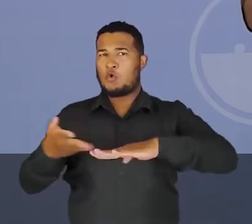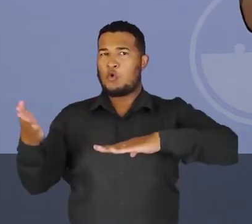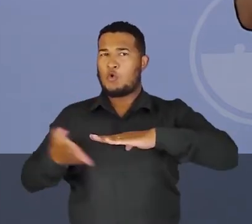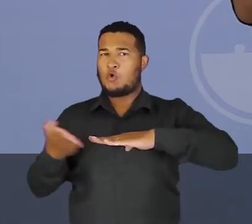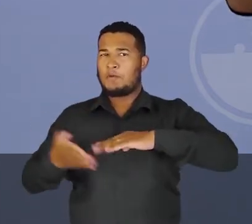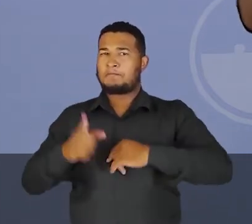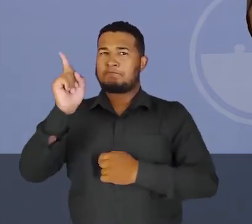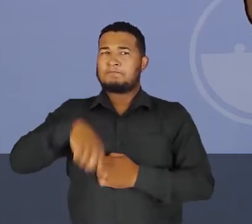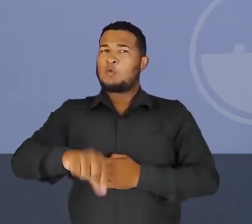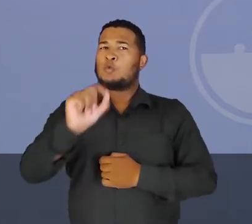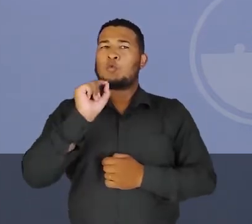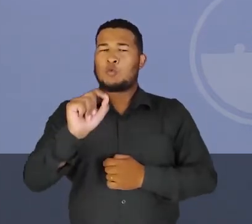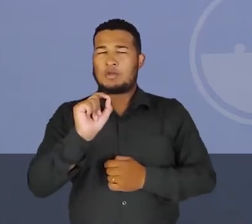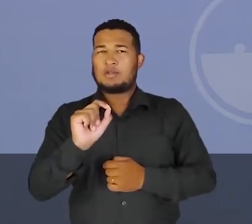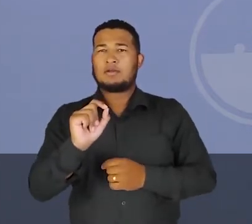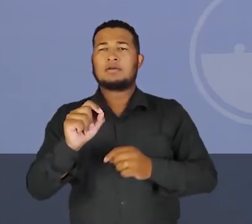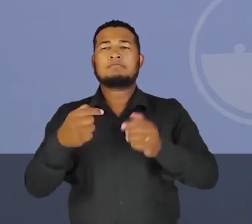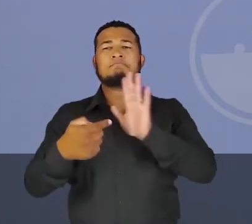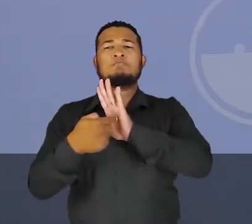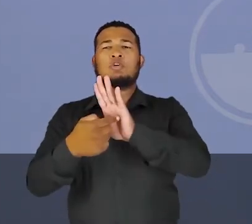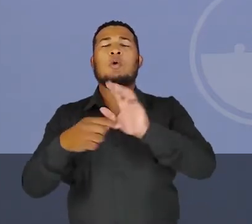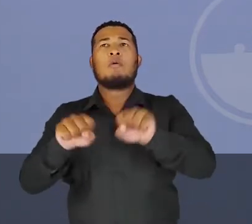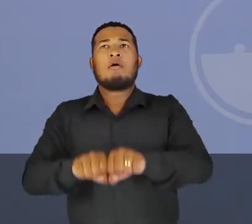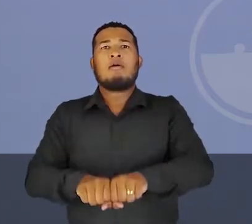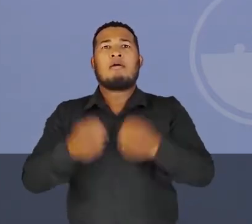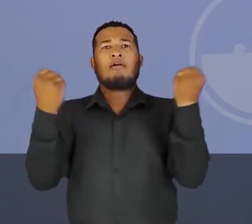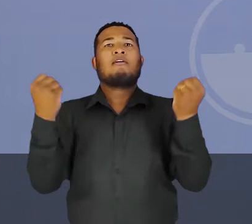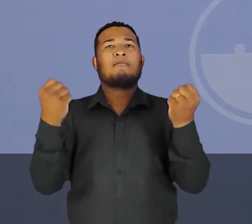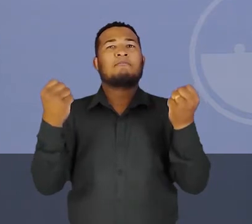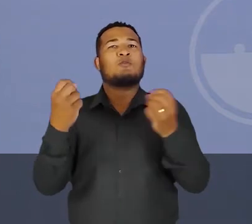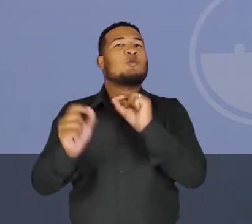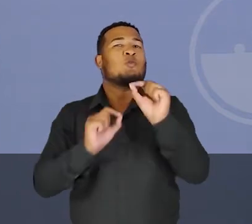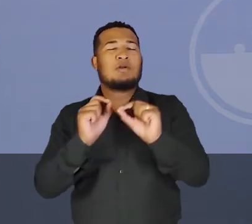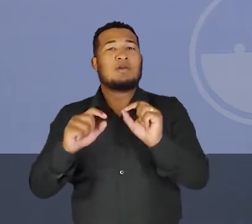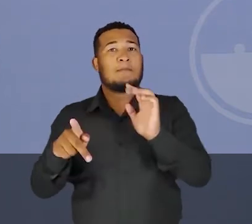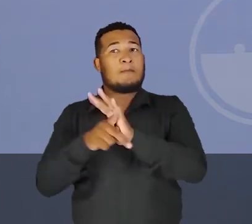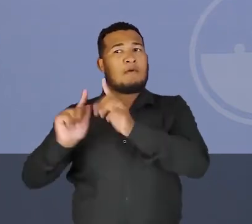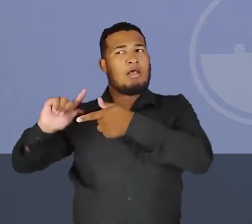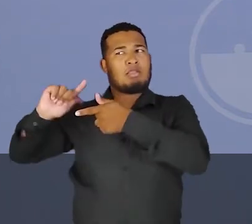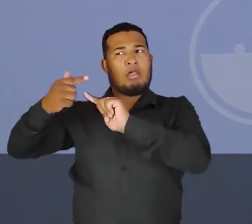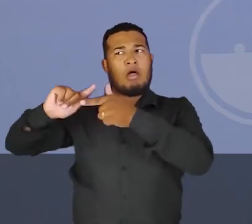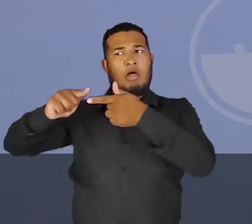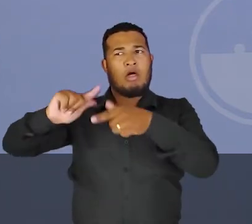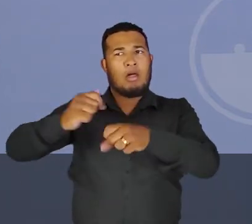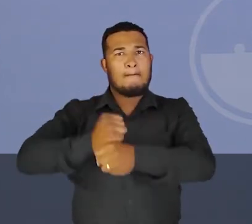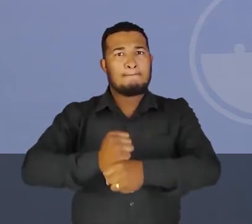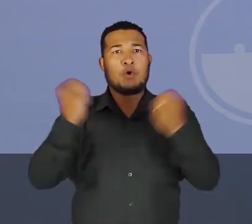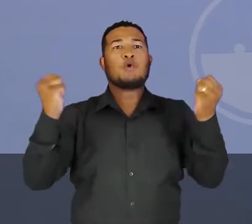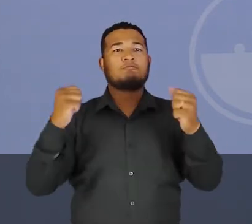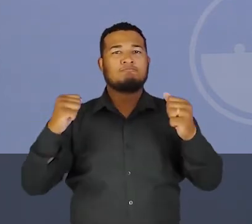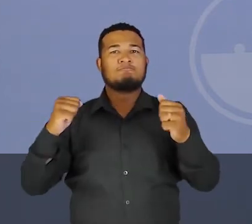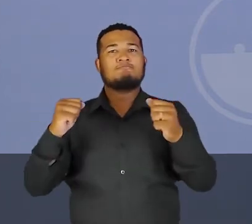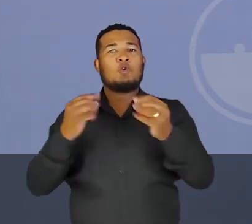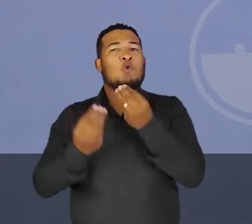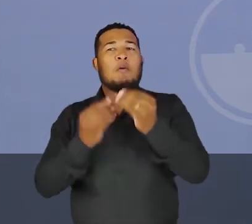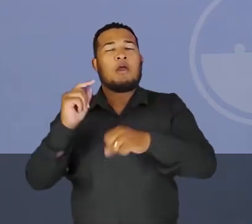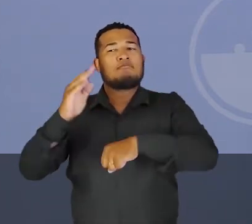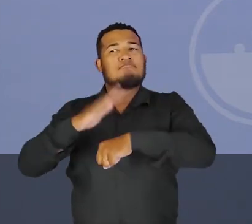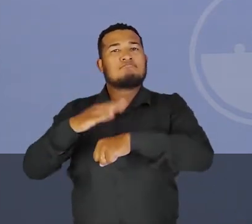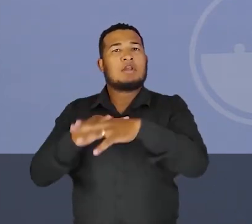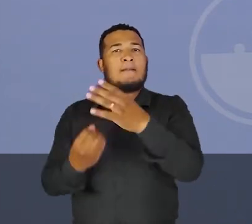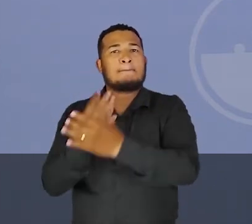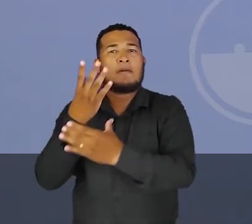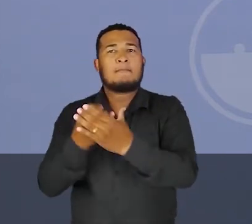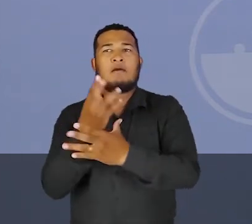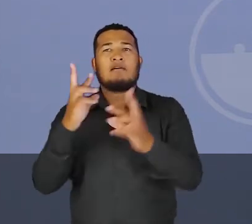é estabelecer uma quebra definitiva com a tradição, né, com a tradição do processo de criação, da